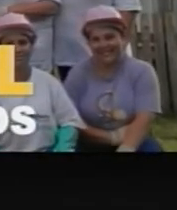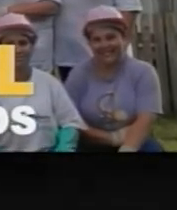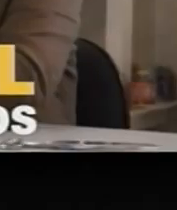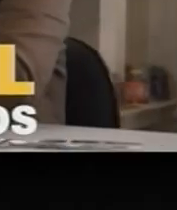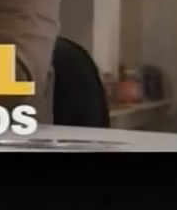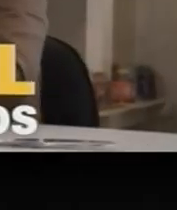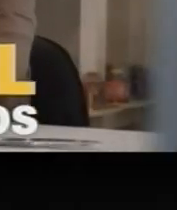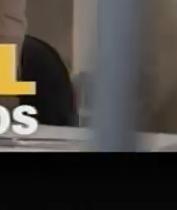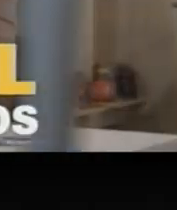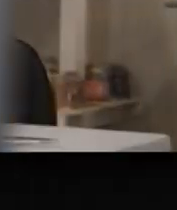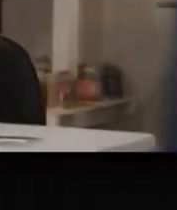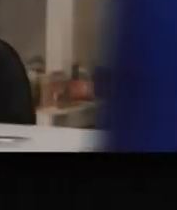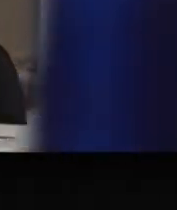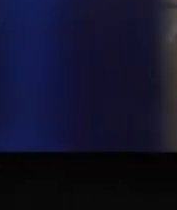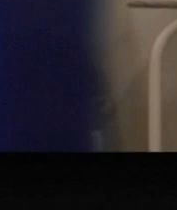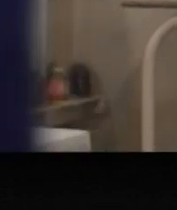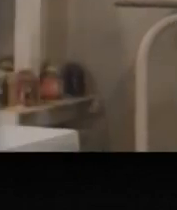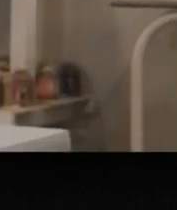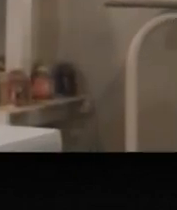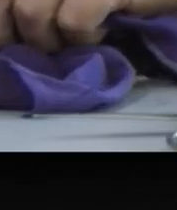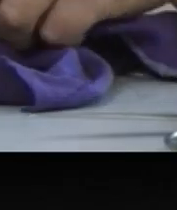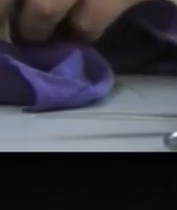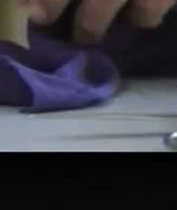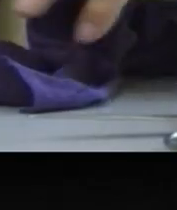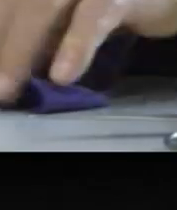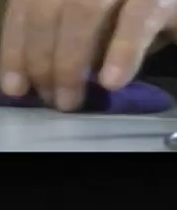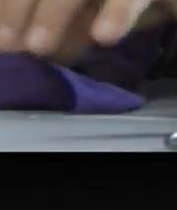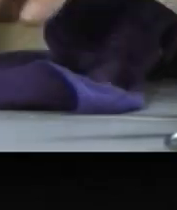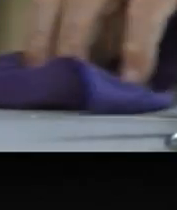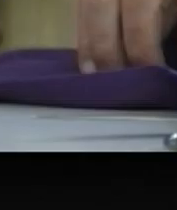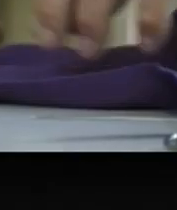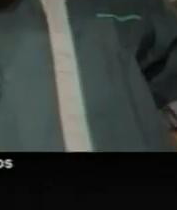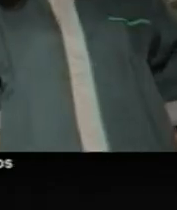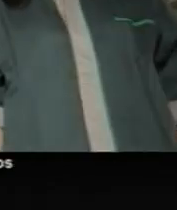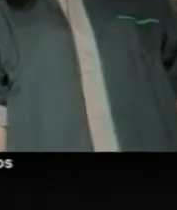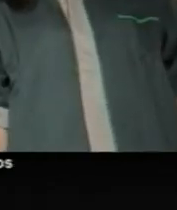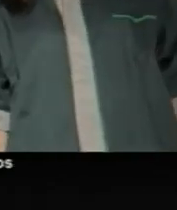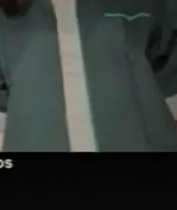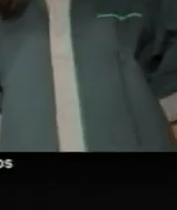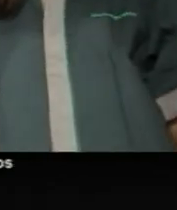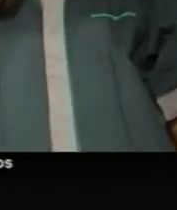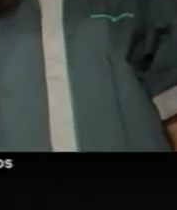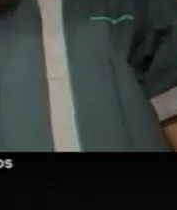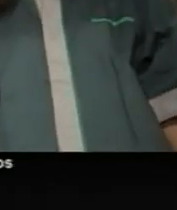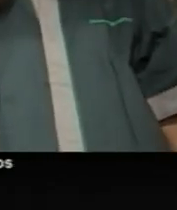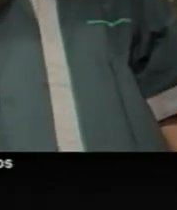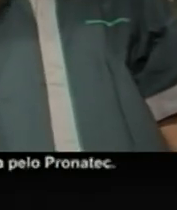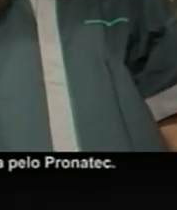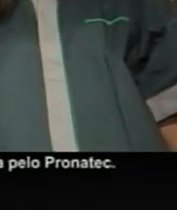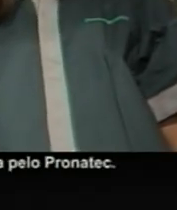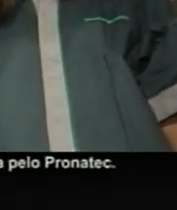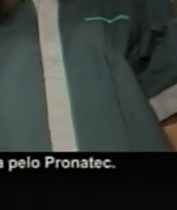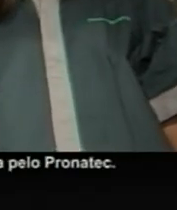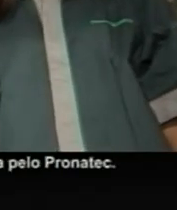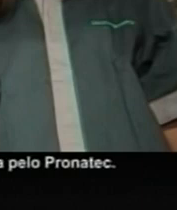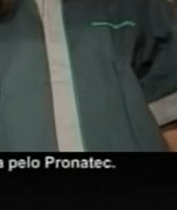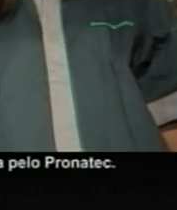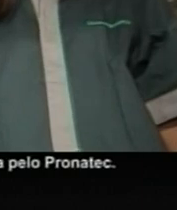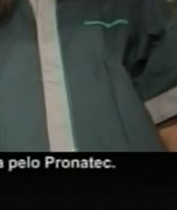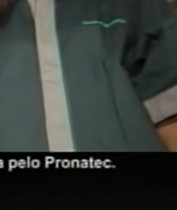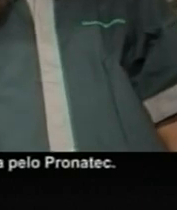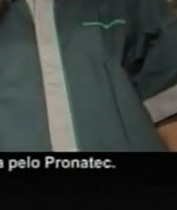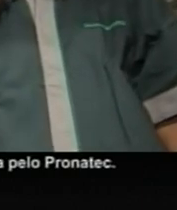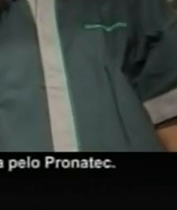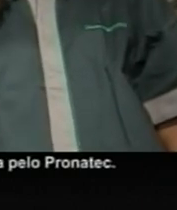381 mil alunos. 320 tipos de cursos. Meu nome é Franciele, tenho 21 anos e sou operadora de centro